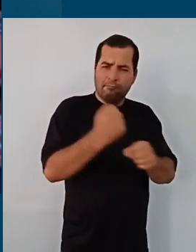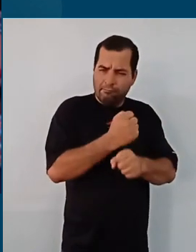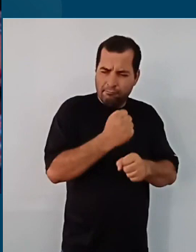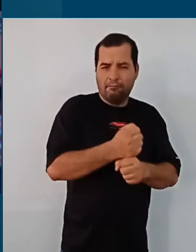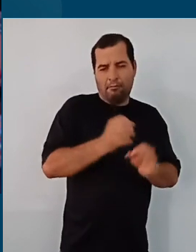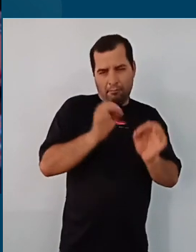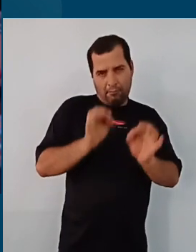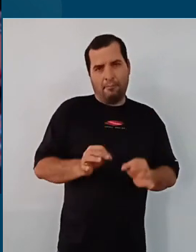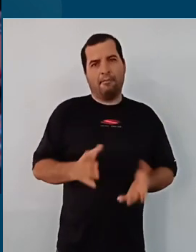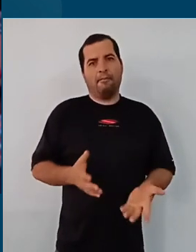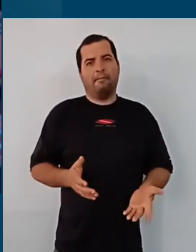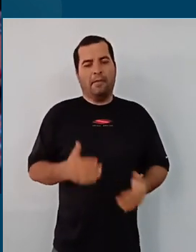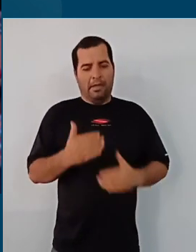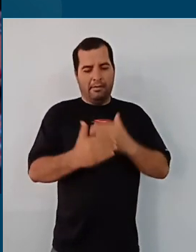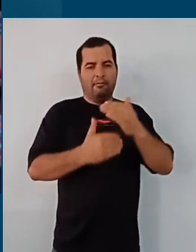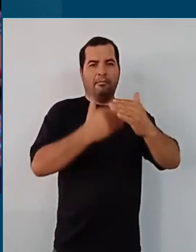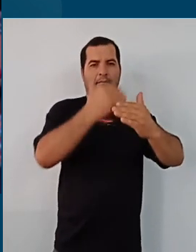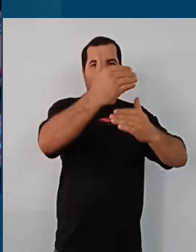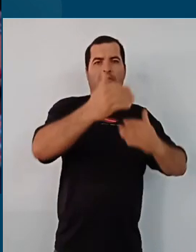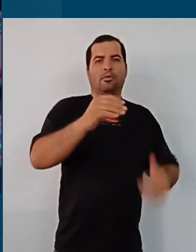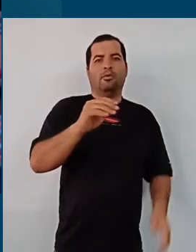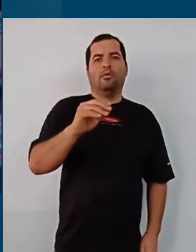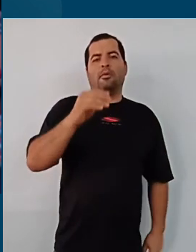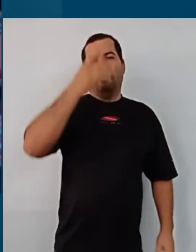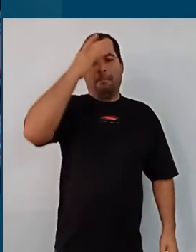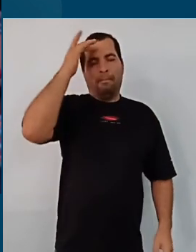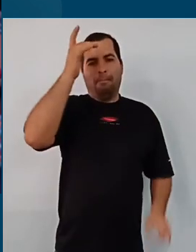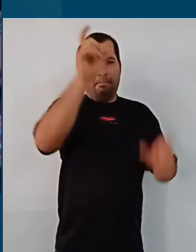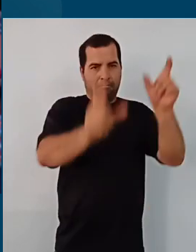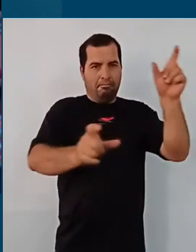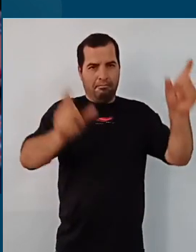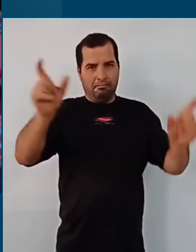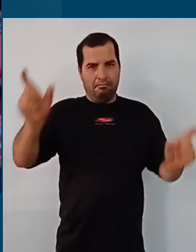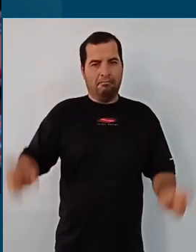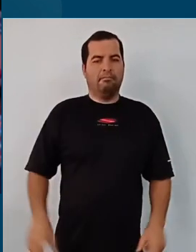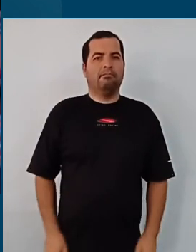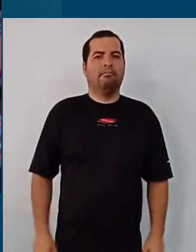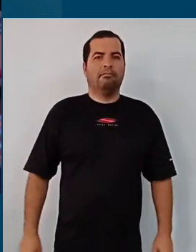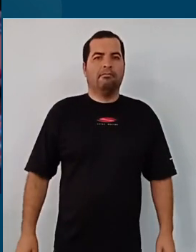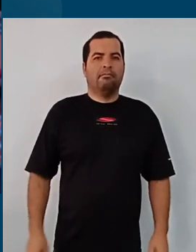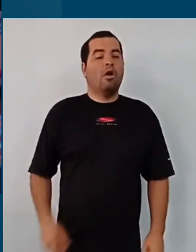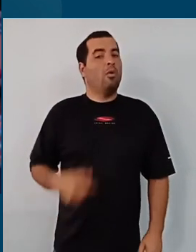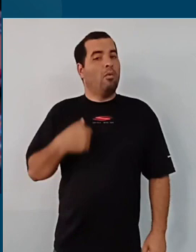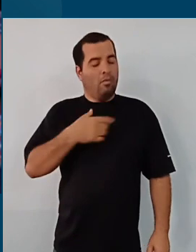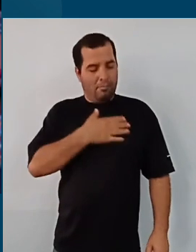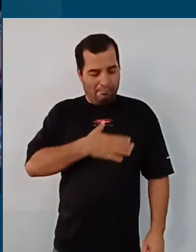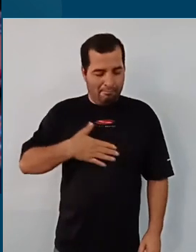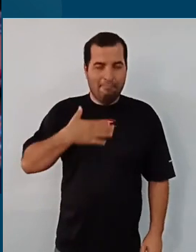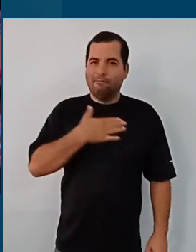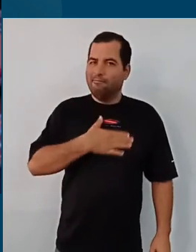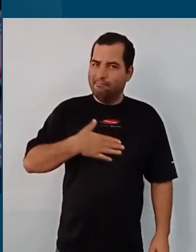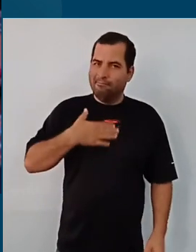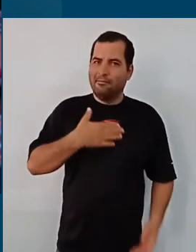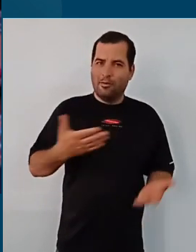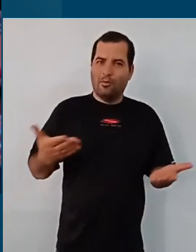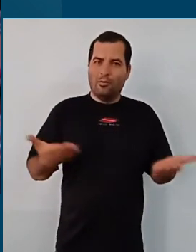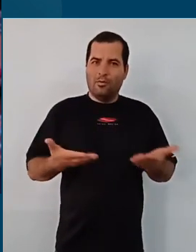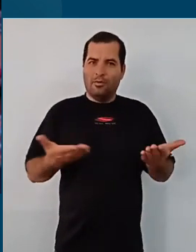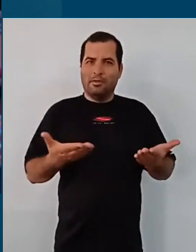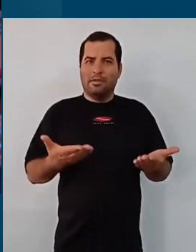o tema desenvolvimento humano, e a gente hoje tem, assim, o prazer